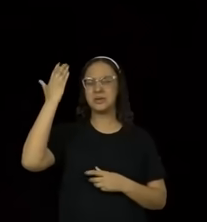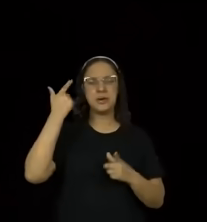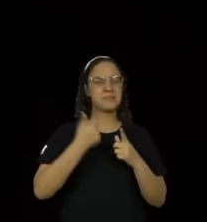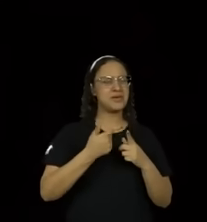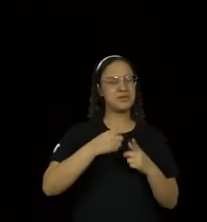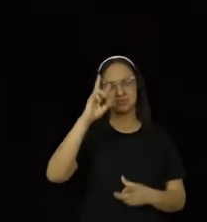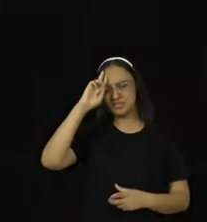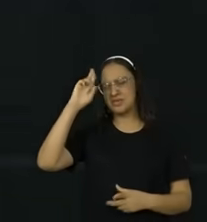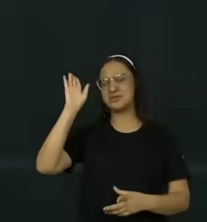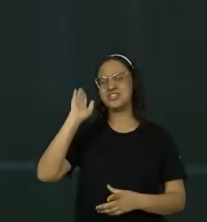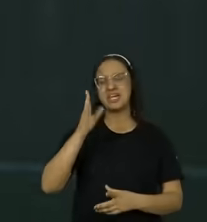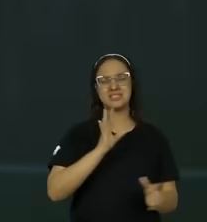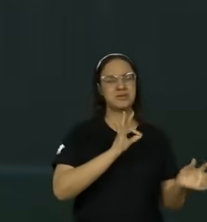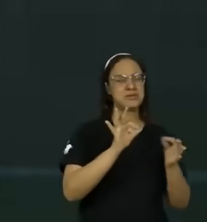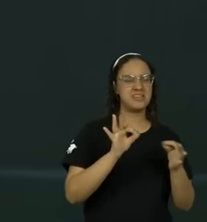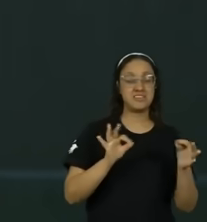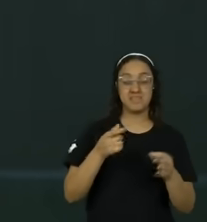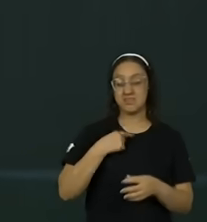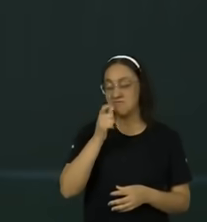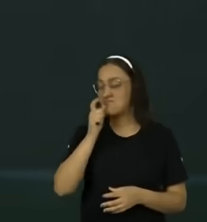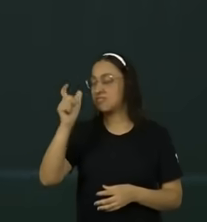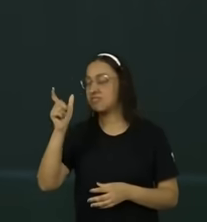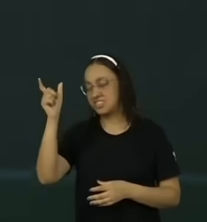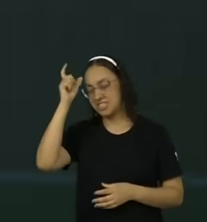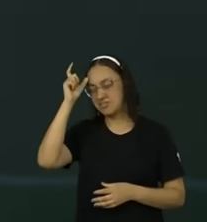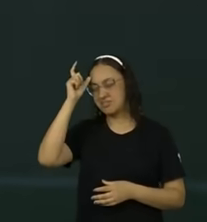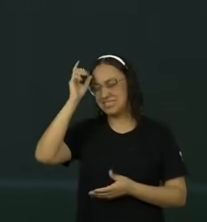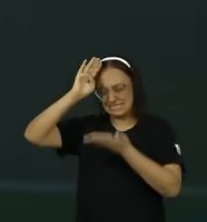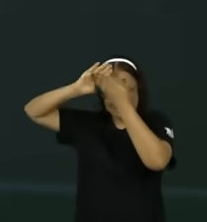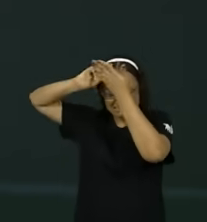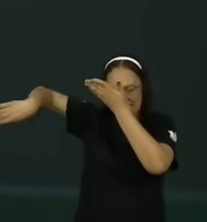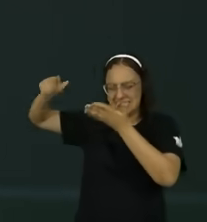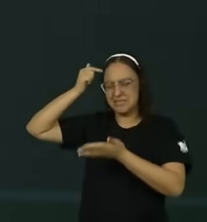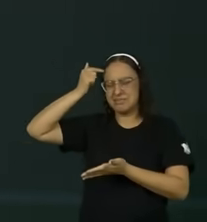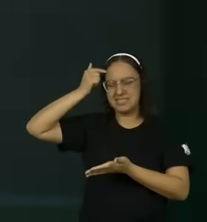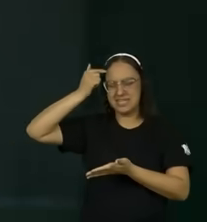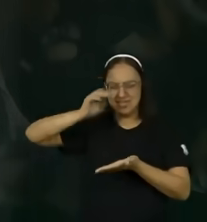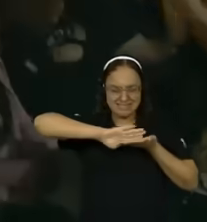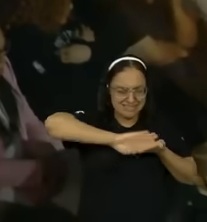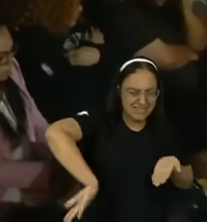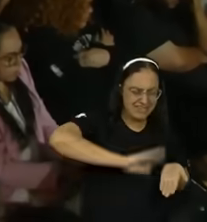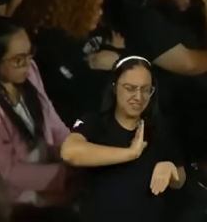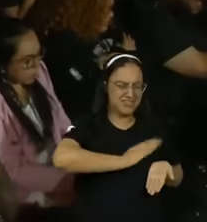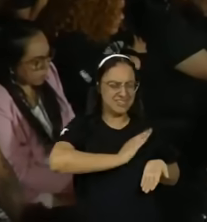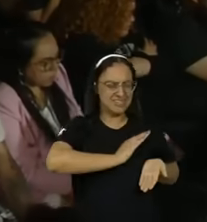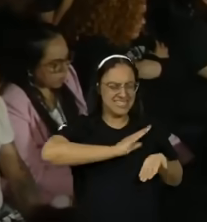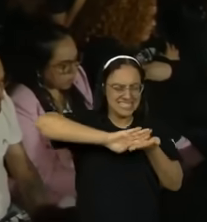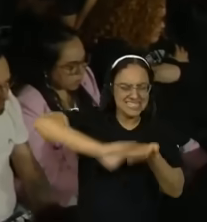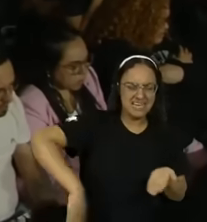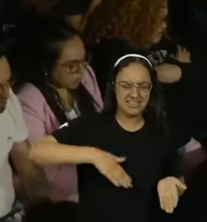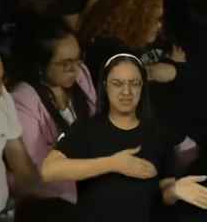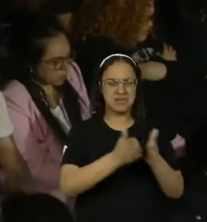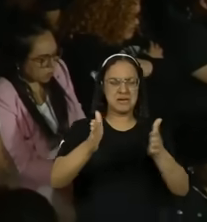jornada. E eu digo a você, Satanás, saia da minha cabeça, saia do meu coração, saia do meu